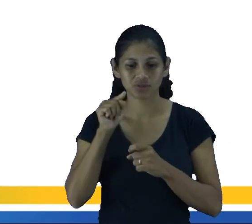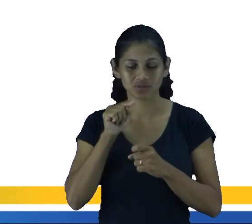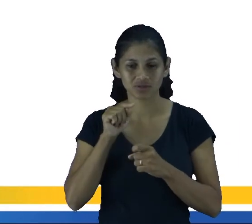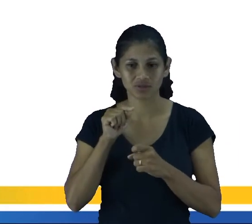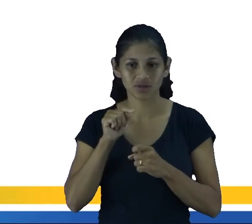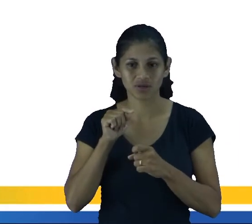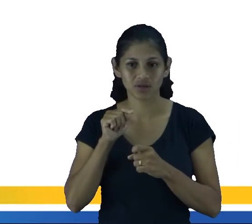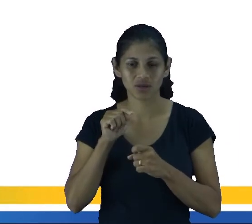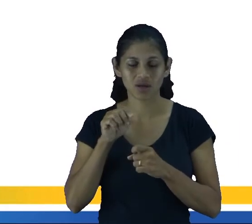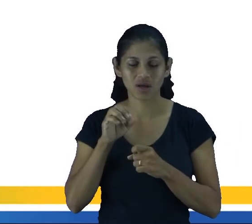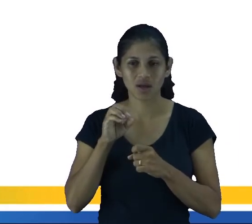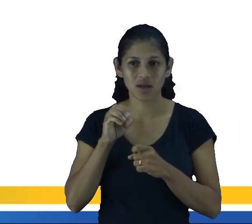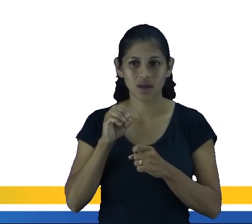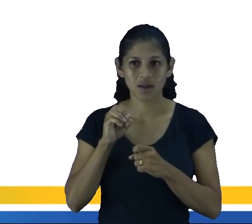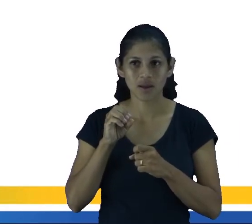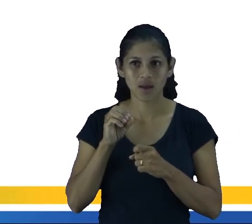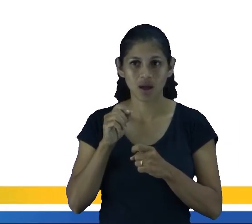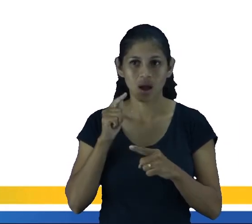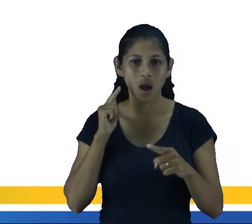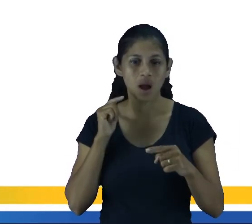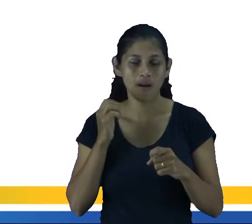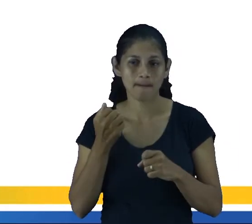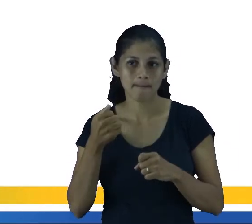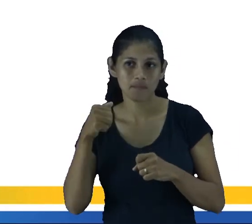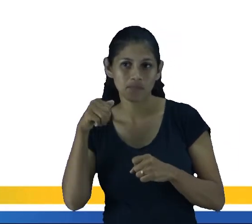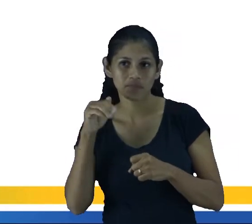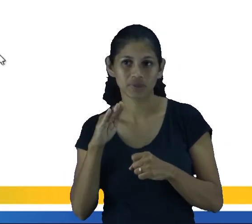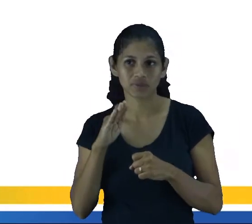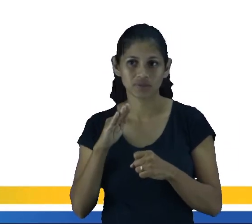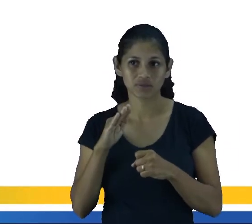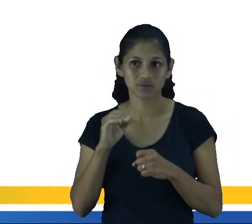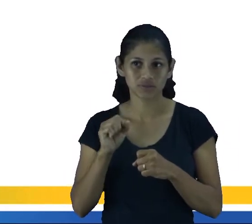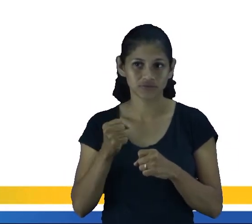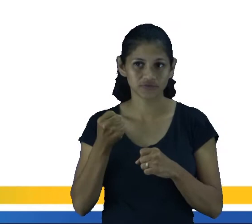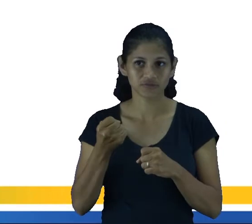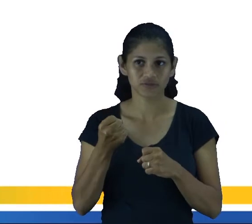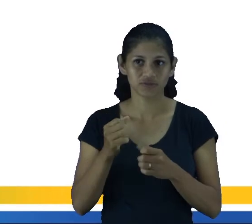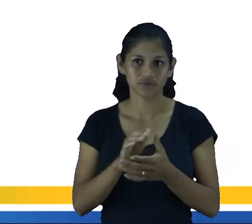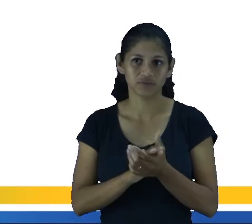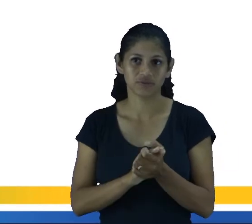do cobre, que é menor que a reatividade do zinco. Então isso daqui são